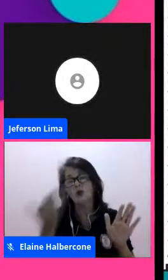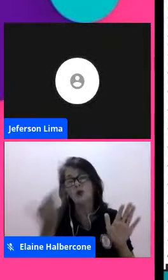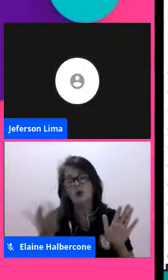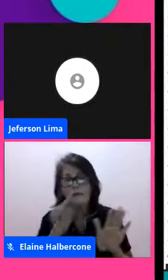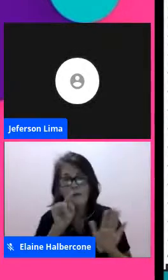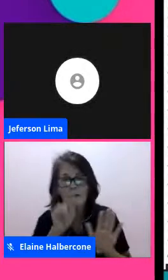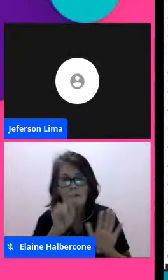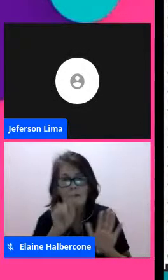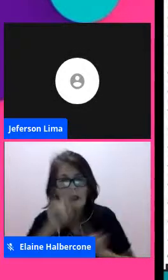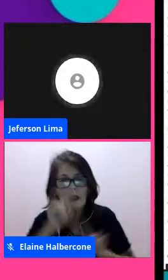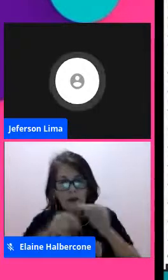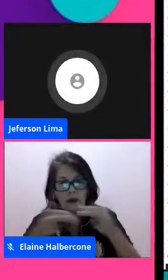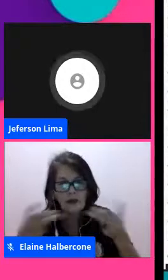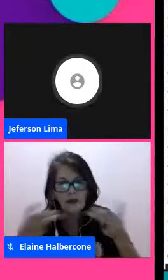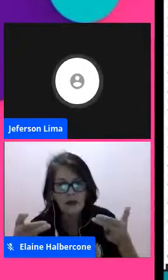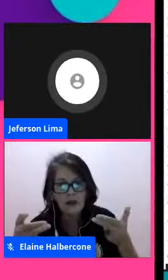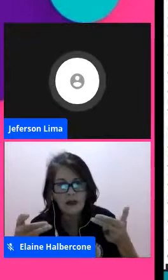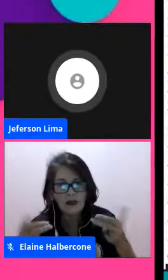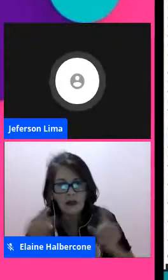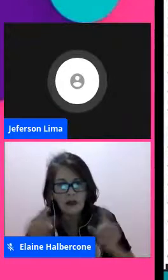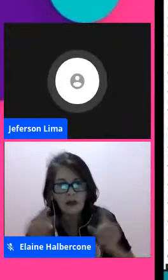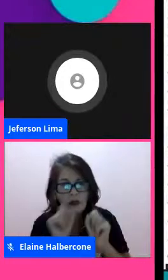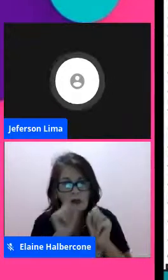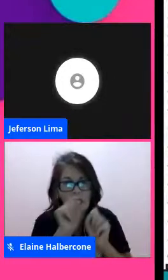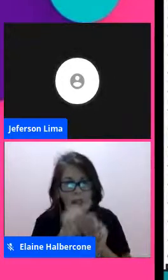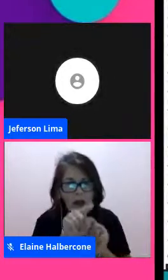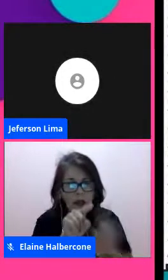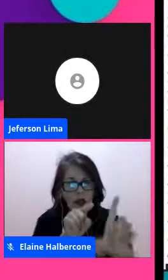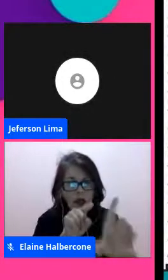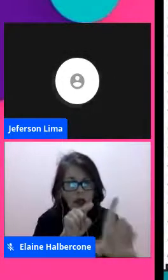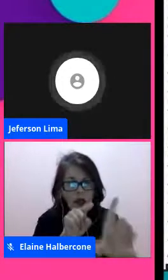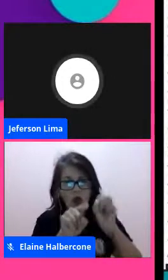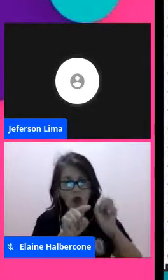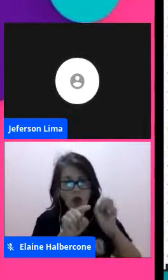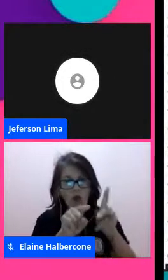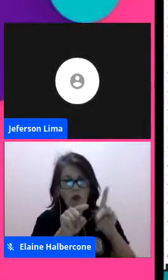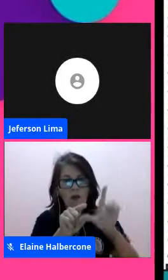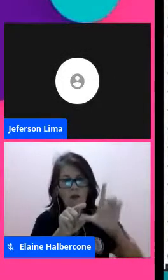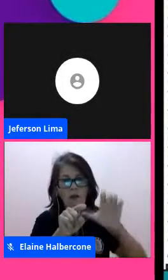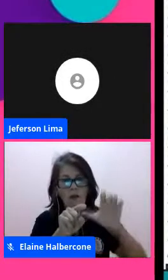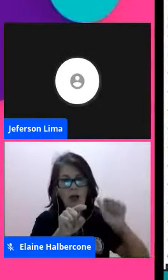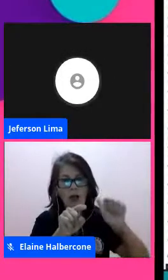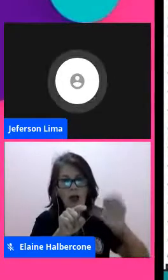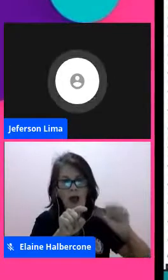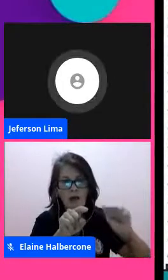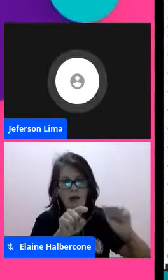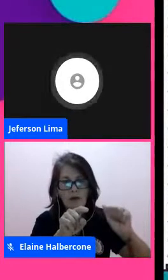ferramentas, quando eu clico, eu posso ir lá escolher a placa. Tranquilo?